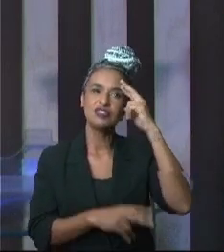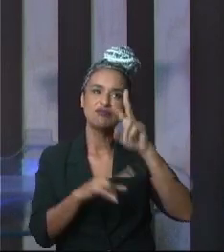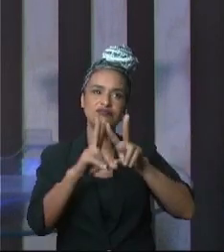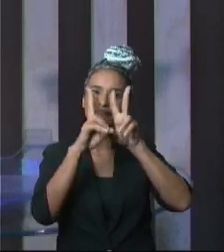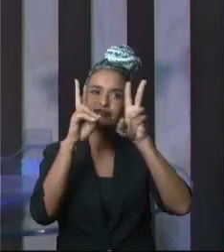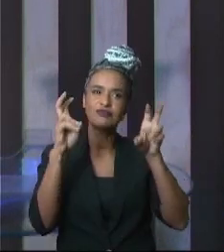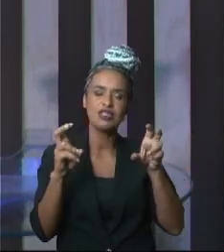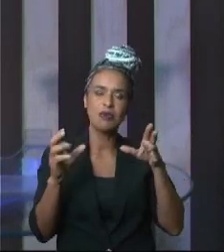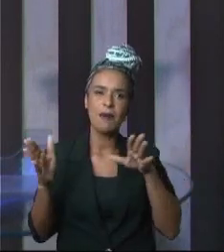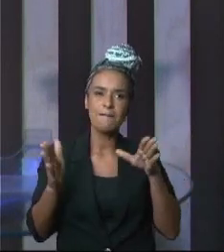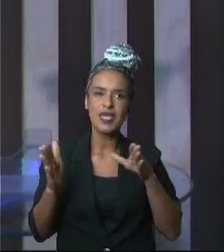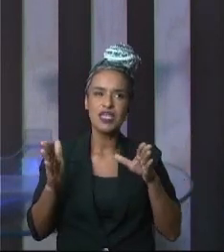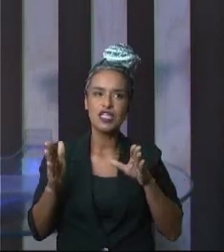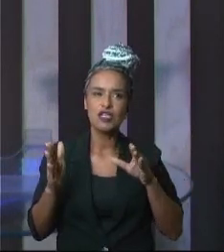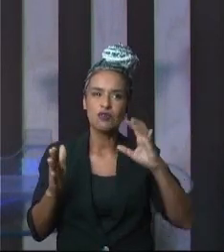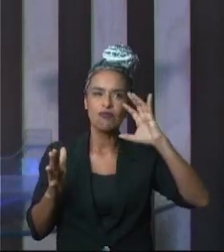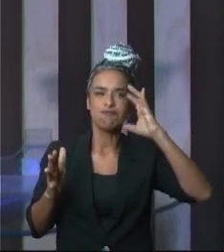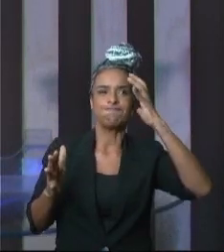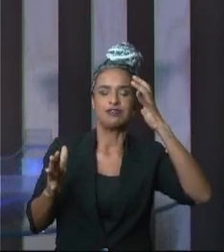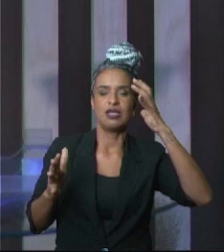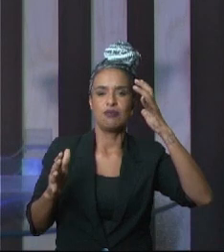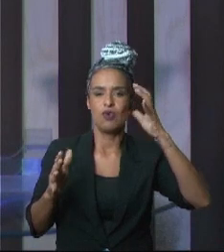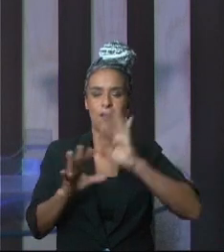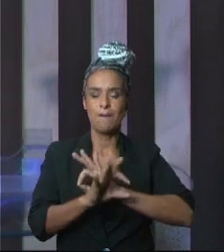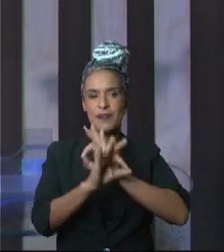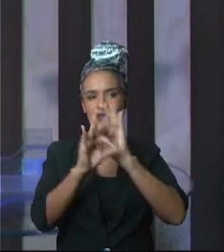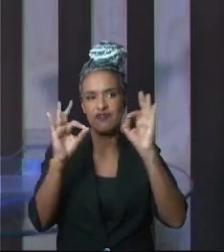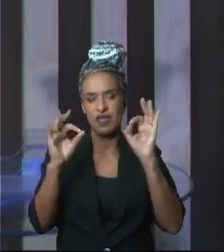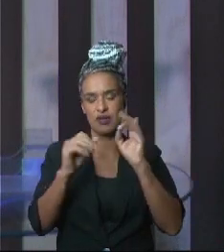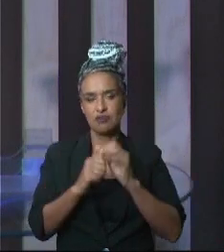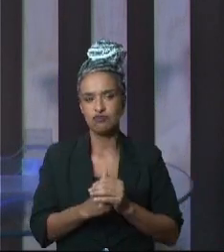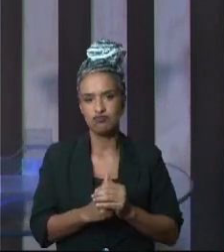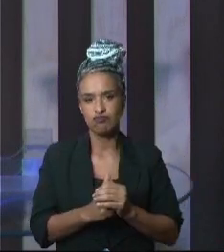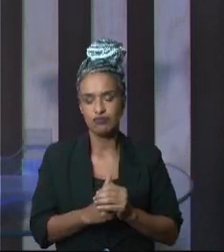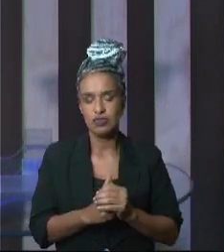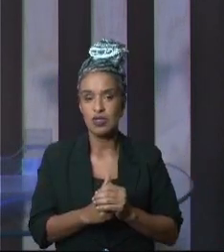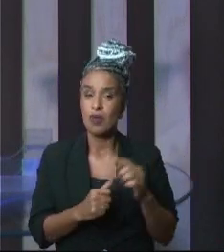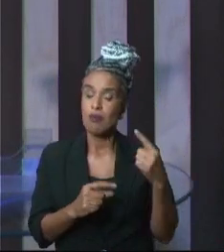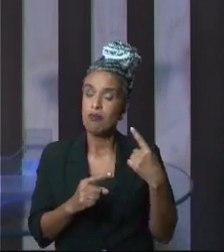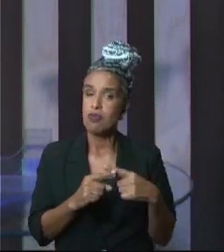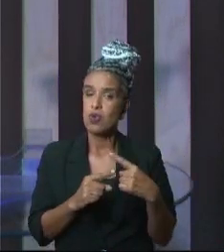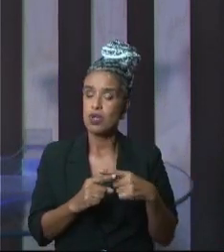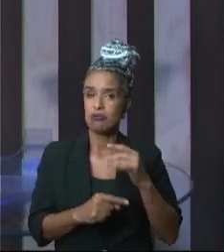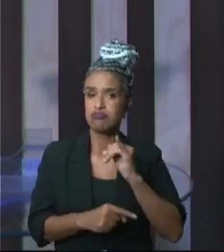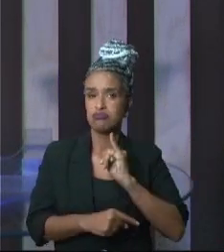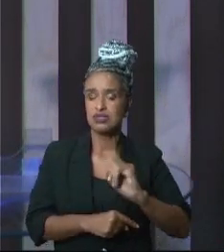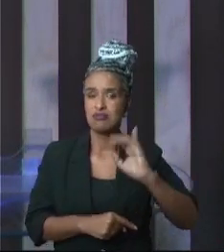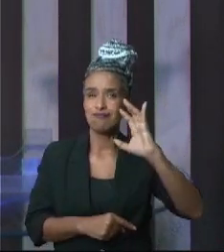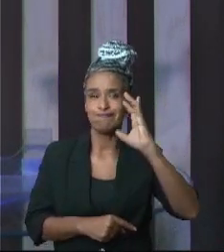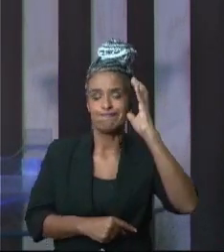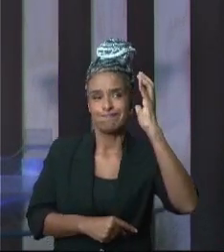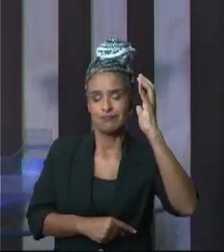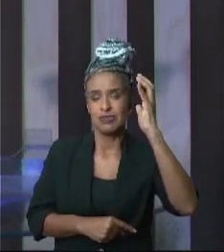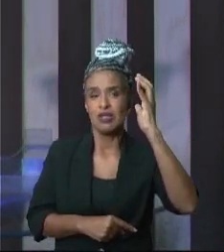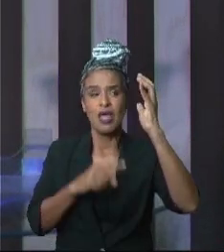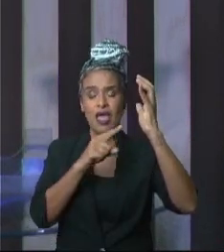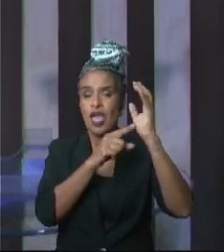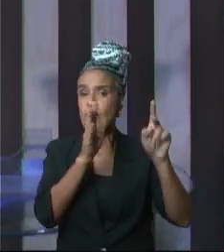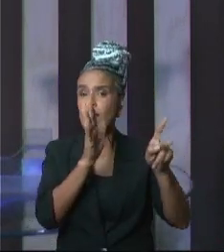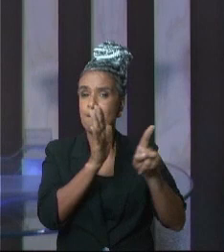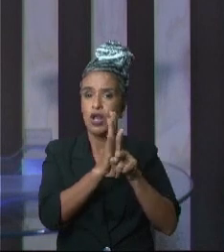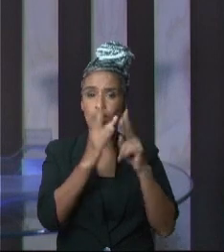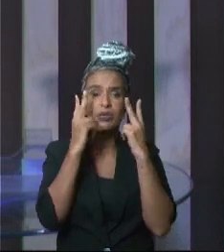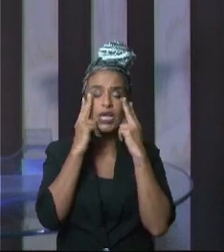perfeita, porque uma tempestade perfeita ela é um fenômeno